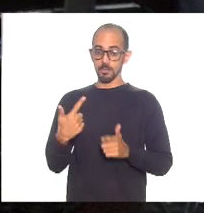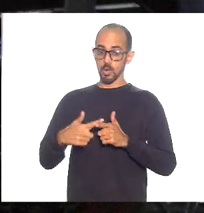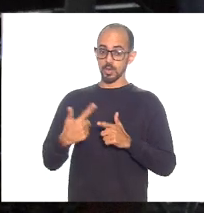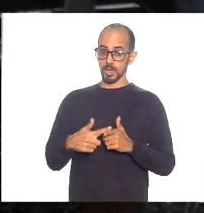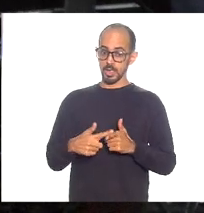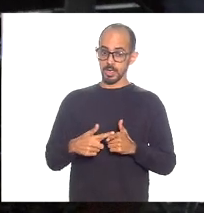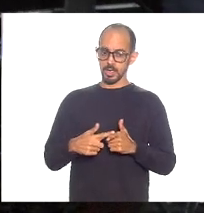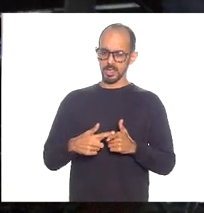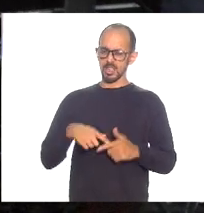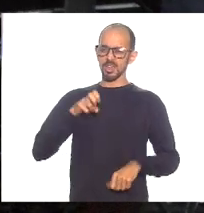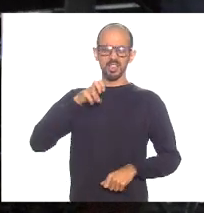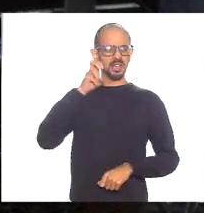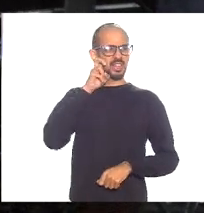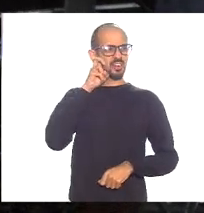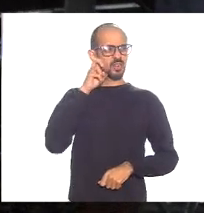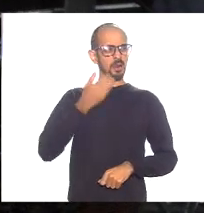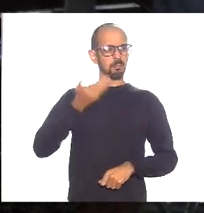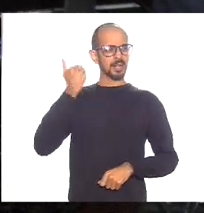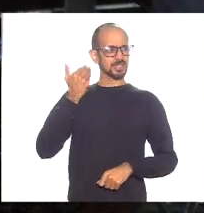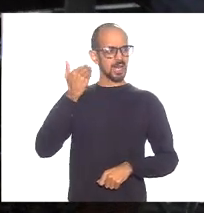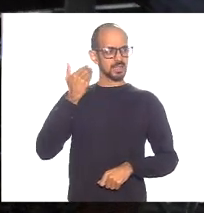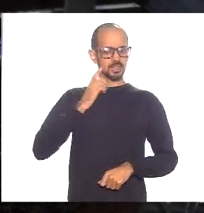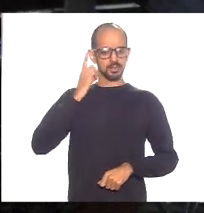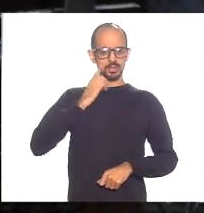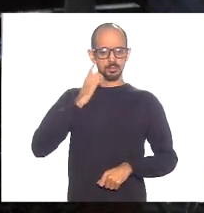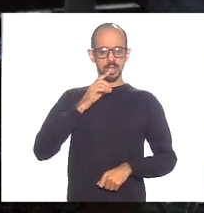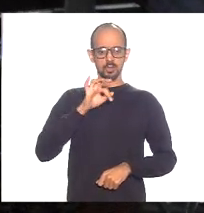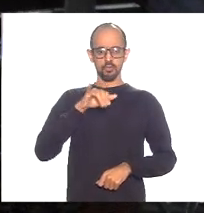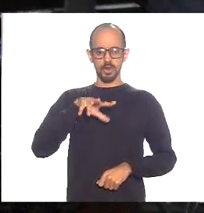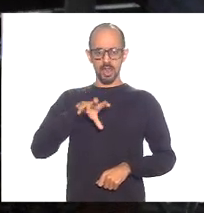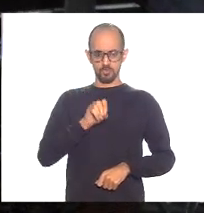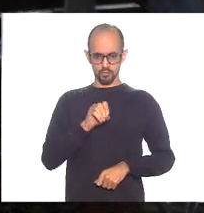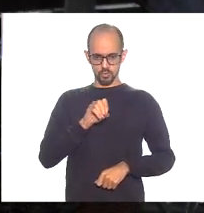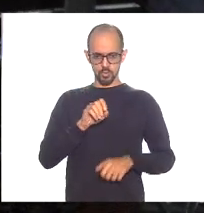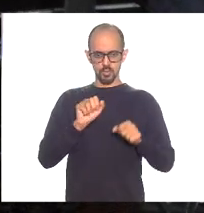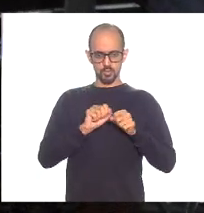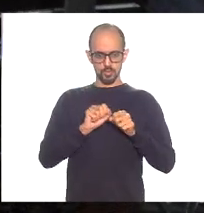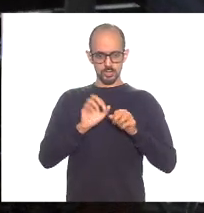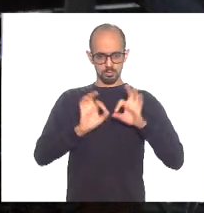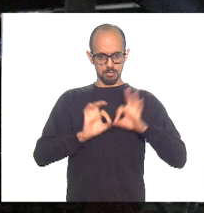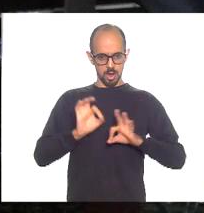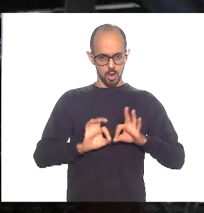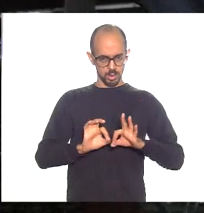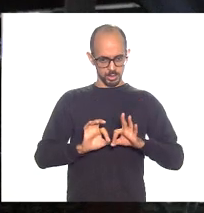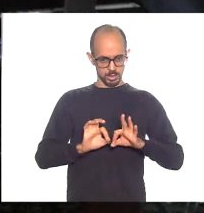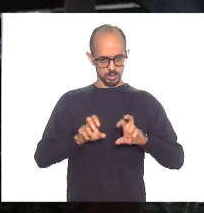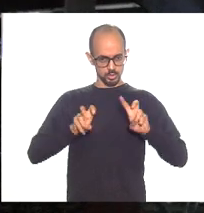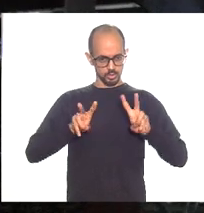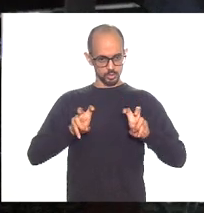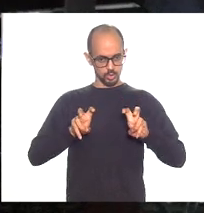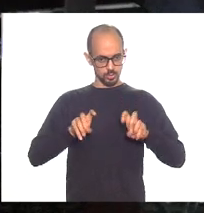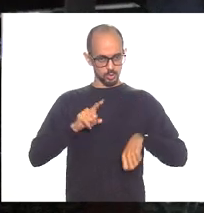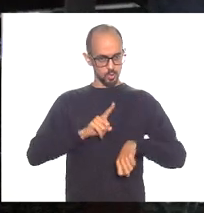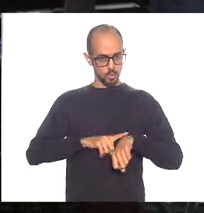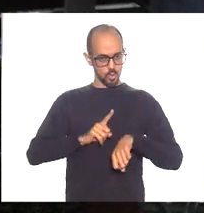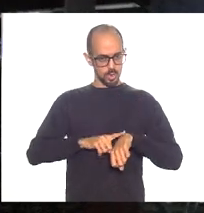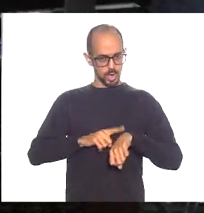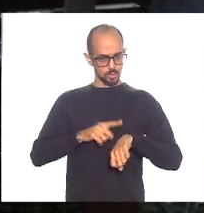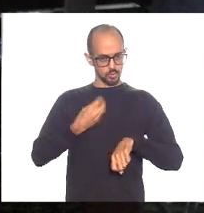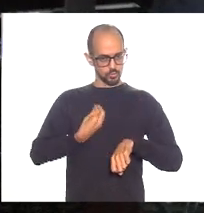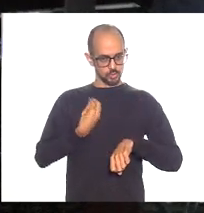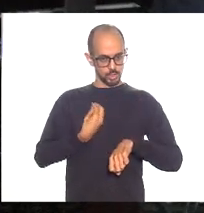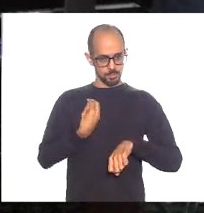Na quinta-feira passada, o deputado Flávio fez uma questão de ordem em relação ao horário de funcionamento.